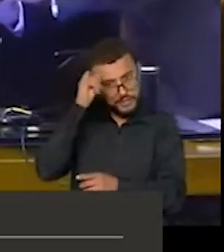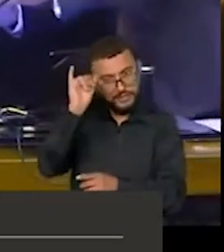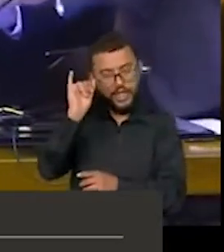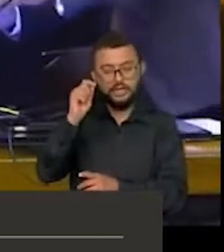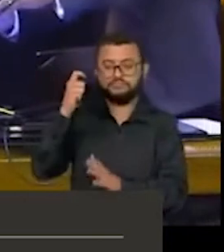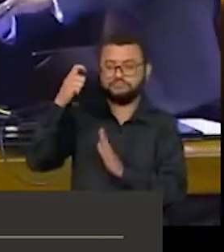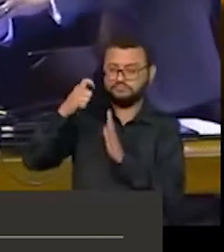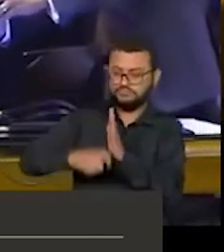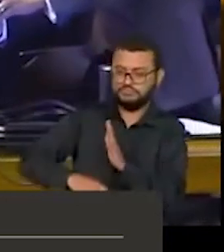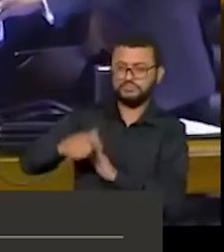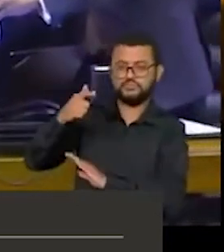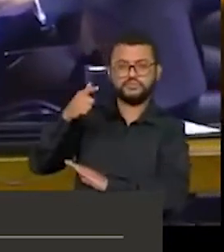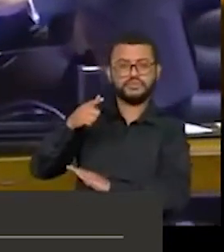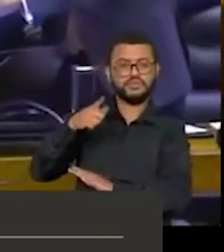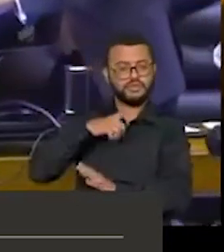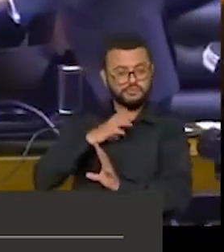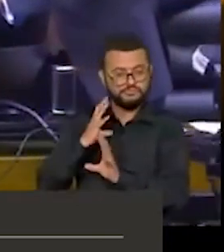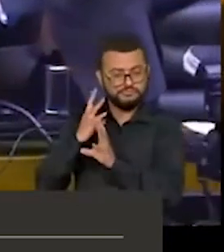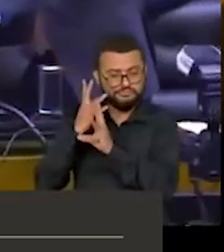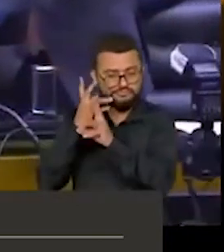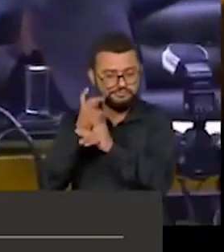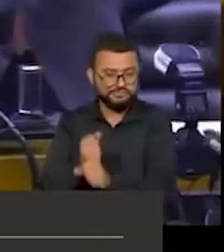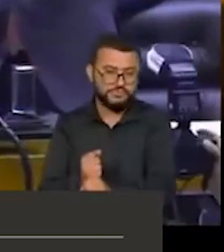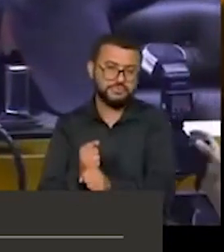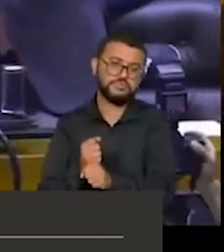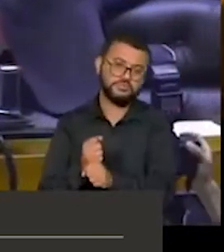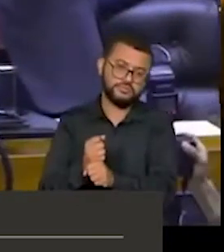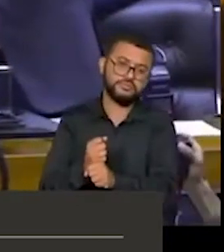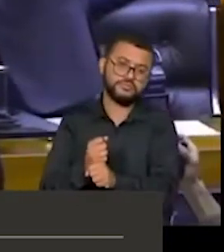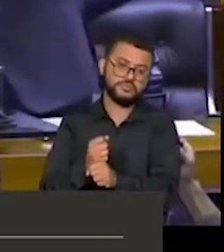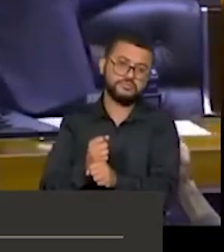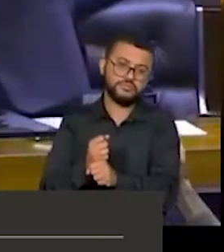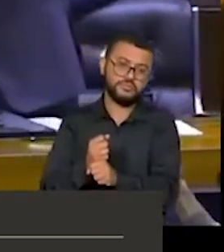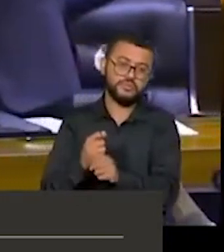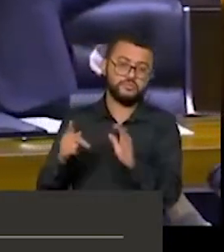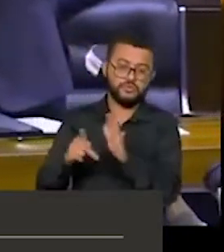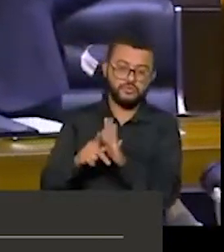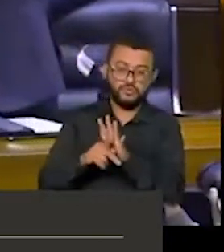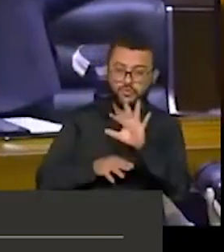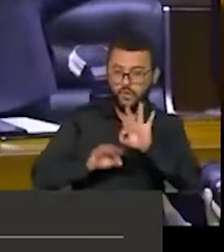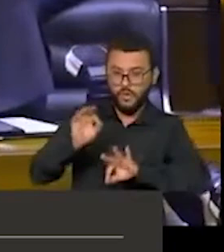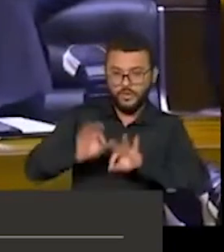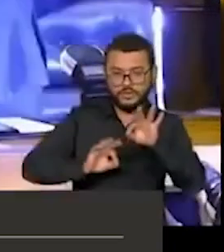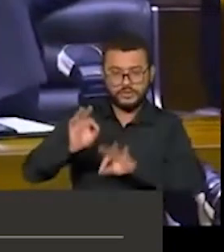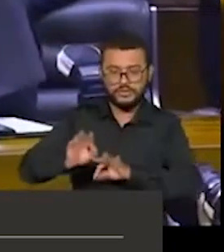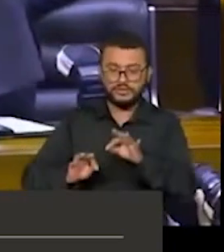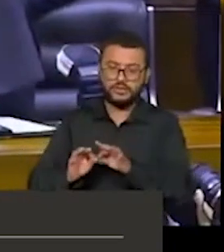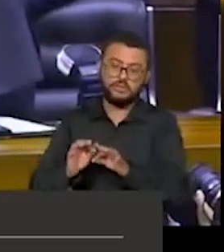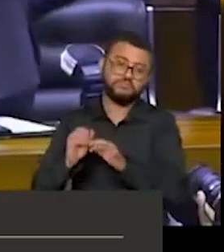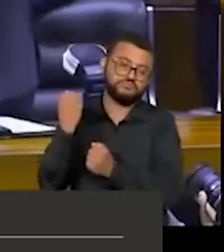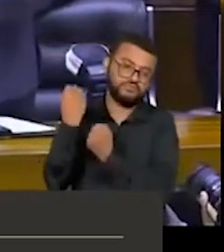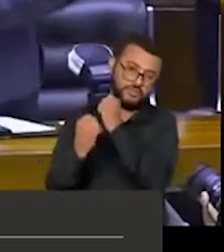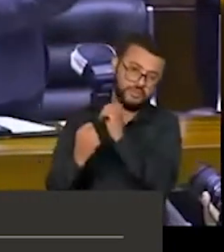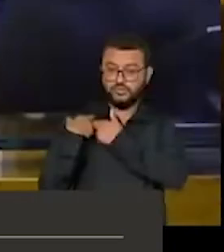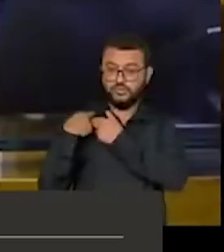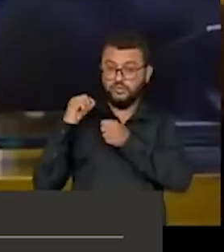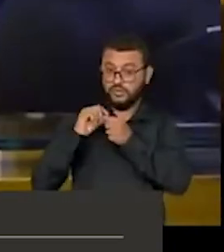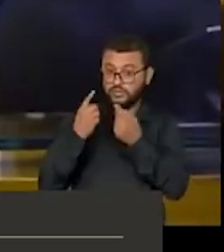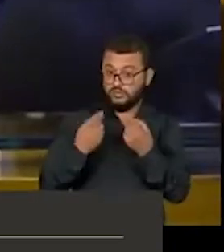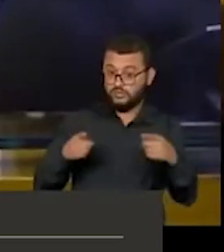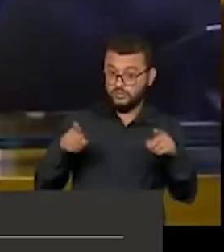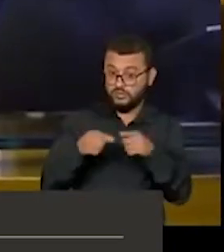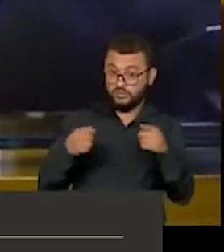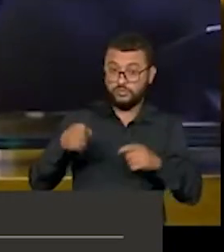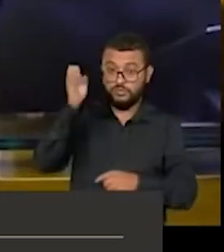isso de novo no texto constitucional Qual é o sentido disso tudo e tem um um detalhe essas leis